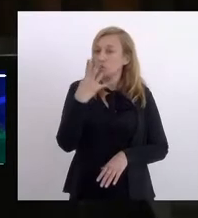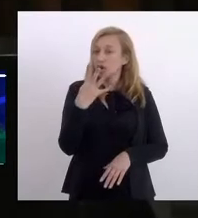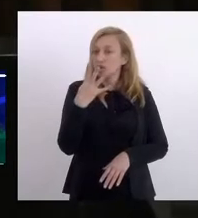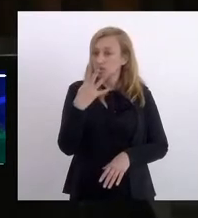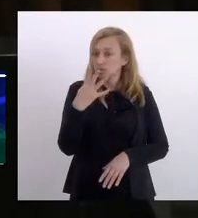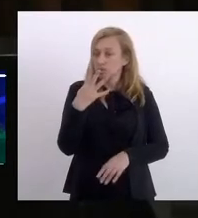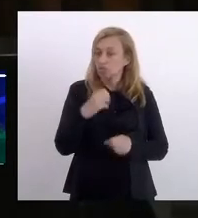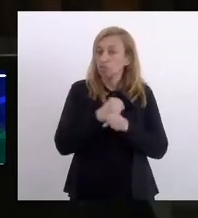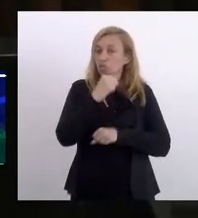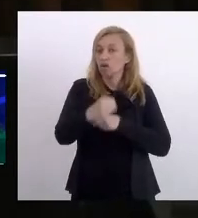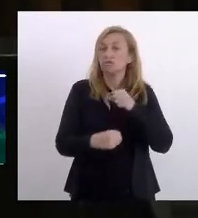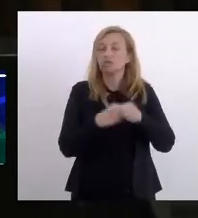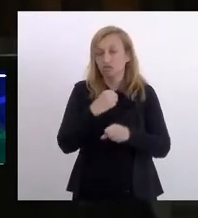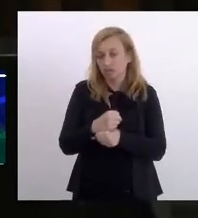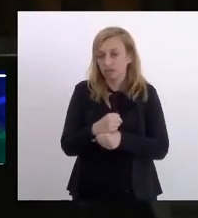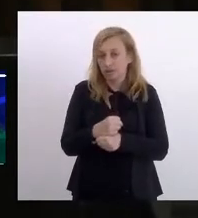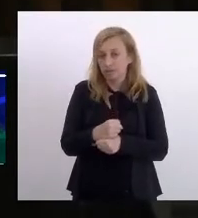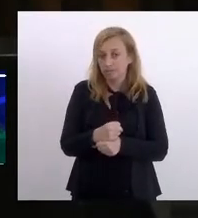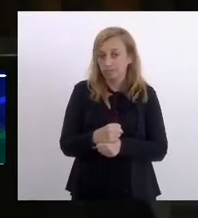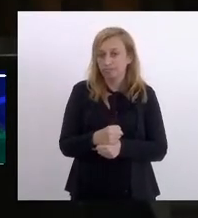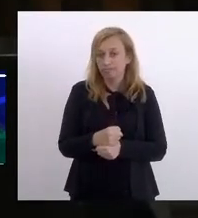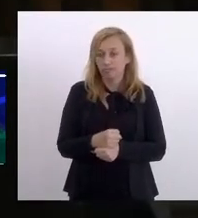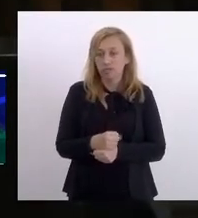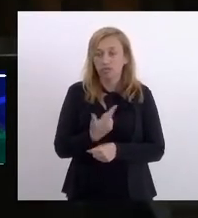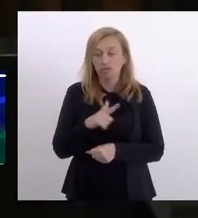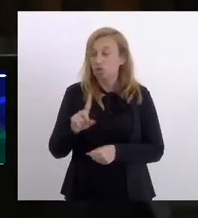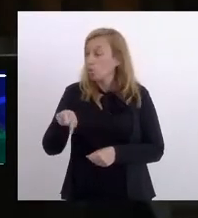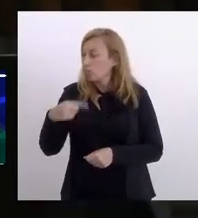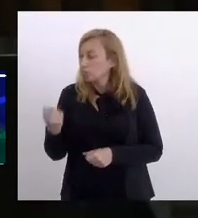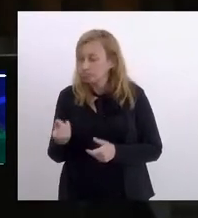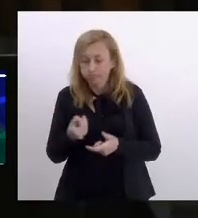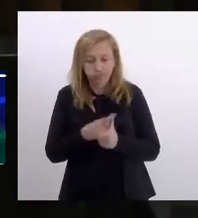bilhões de reais no ano que vem. Não há nenhuma outra